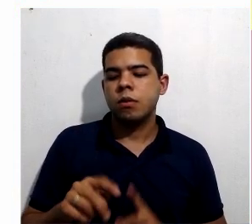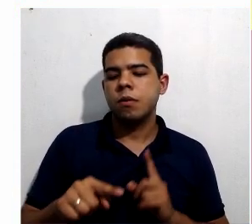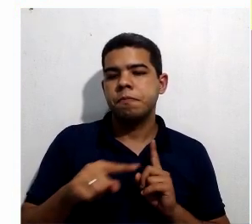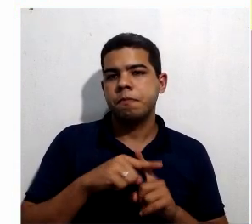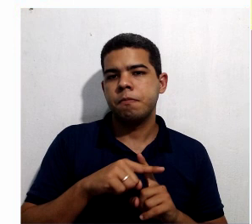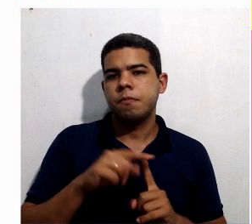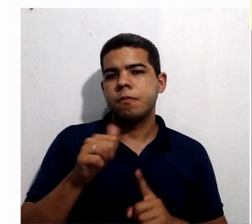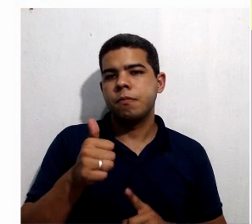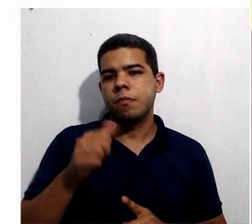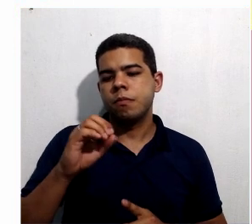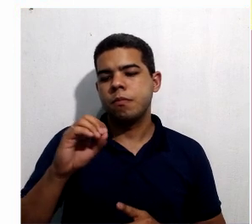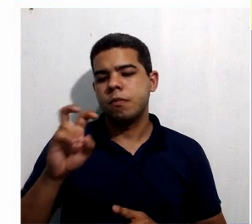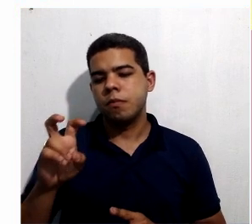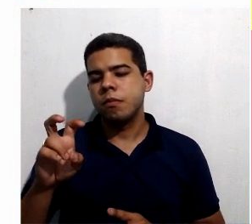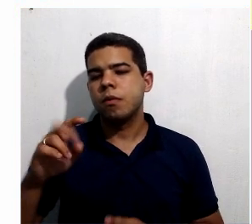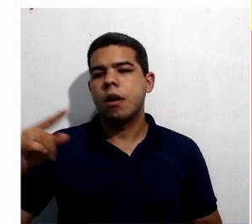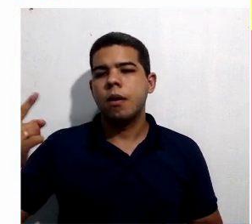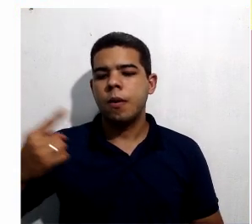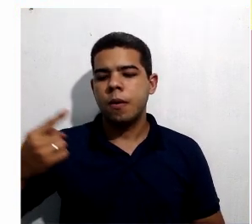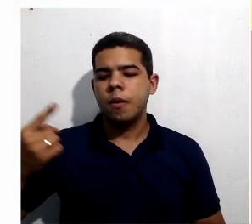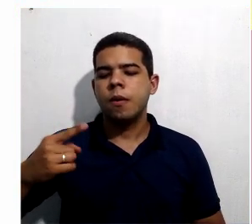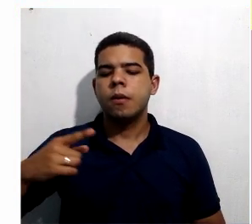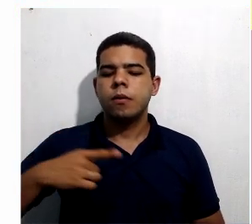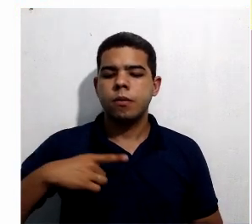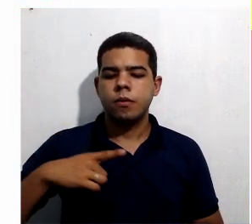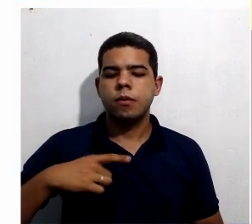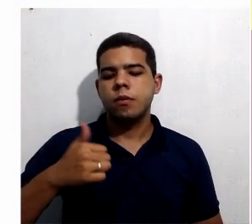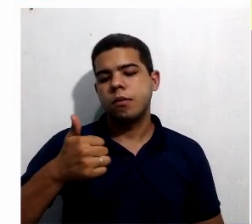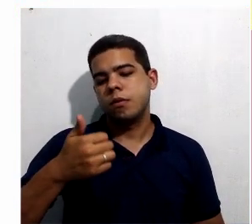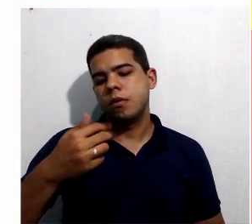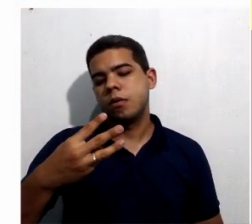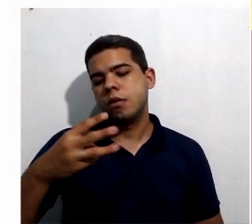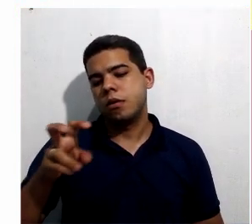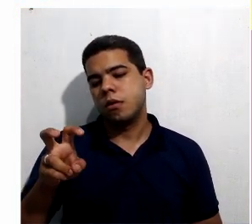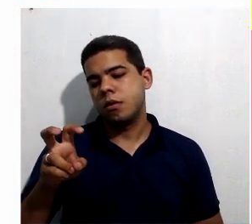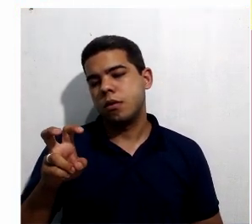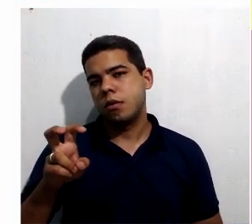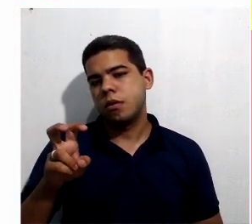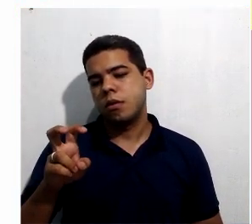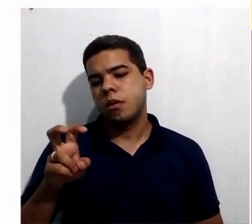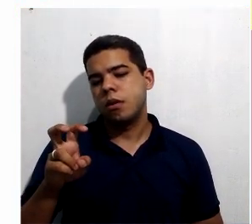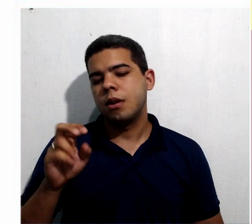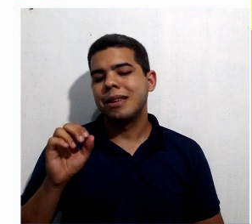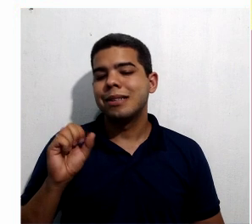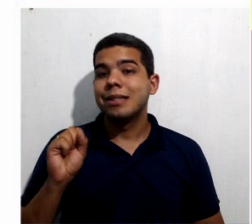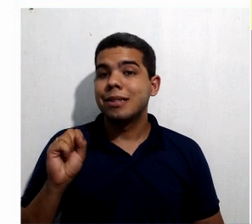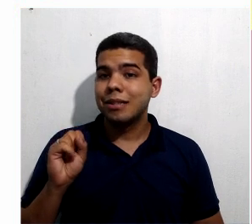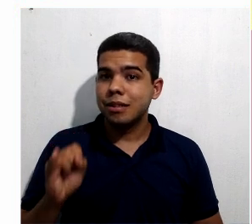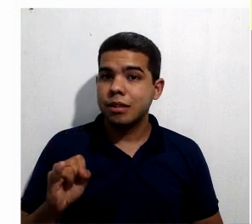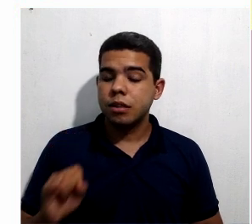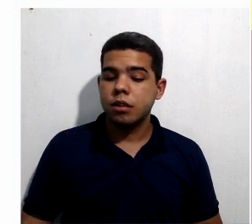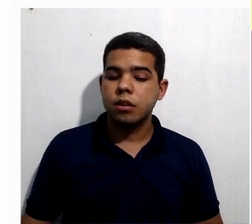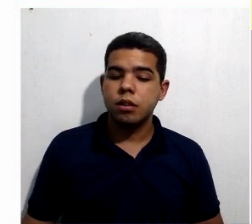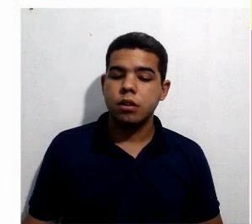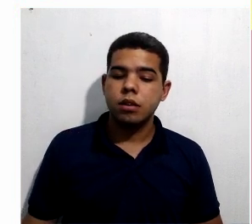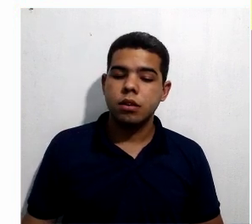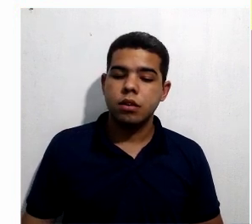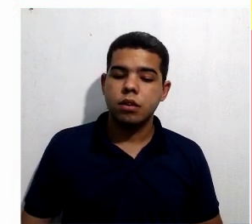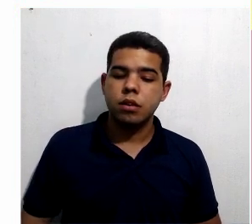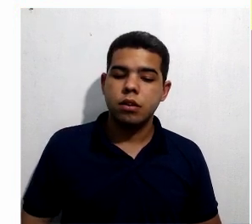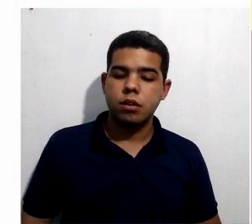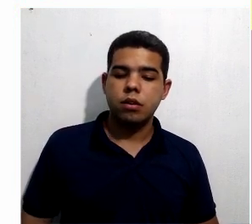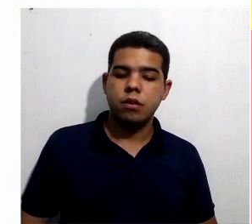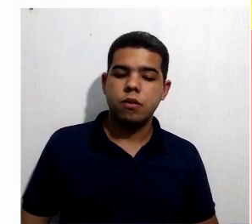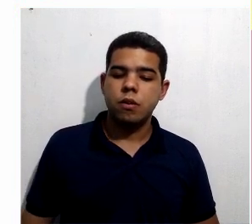15 mais o 105, que é o primeiro, dando aí 135. Então, se no terceiro termo